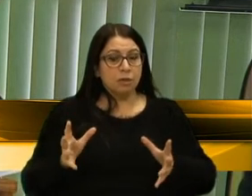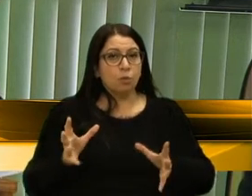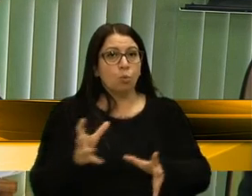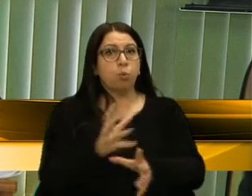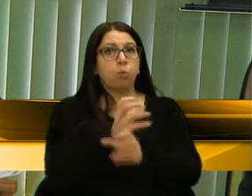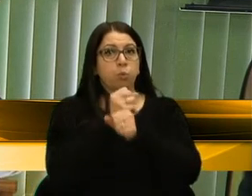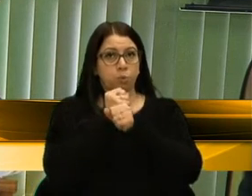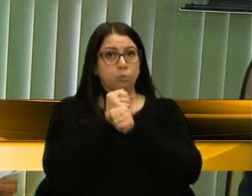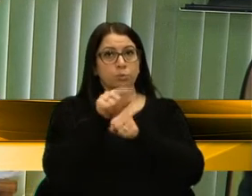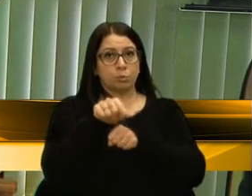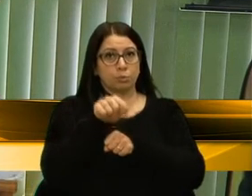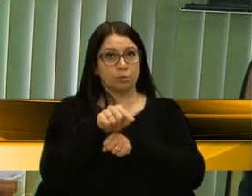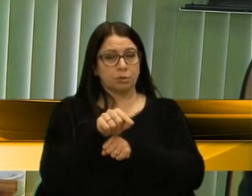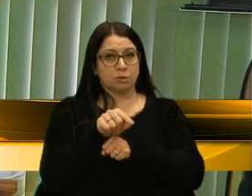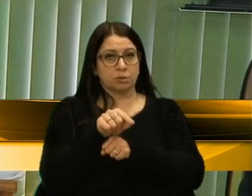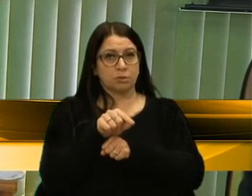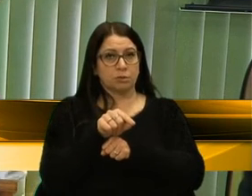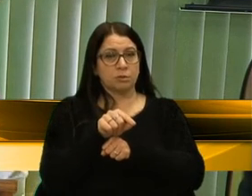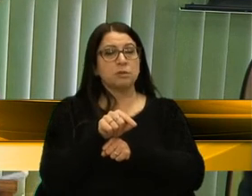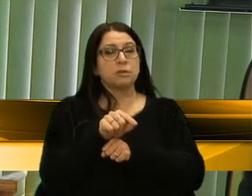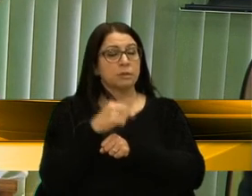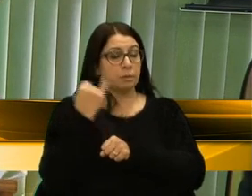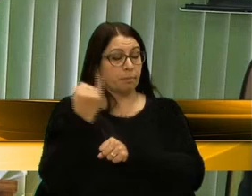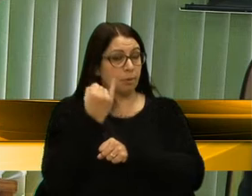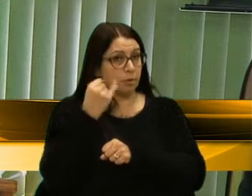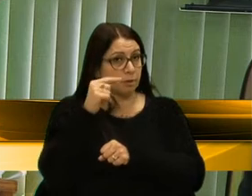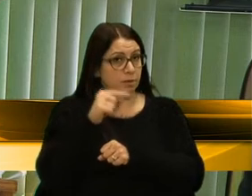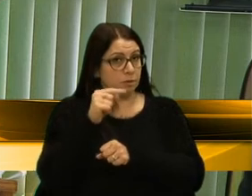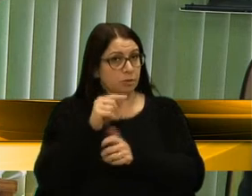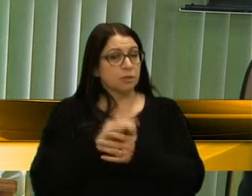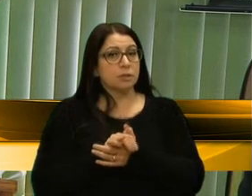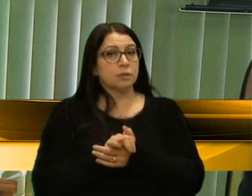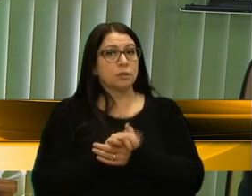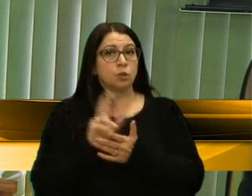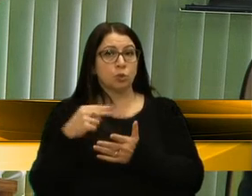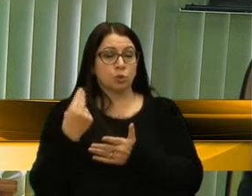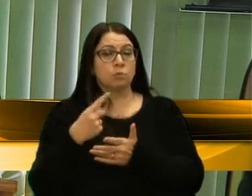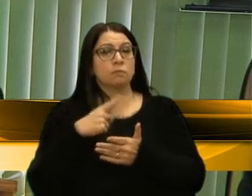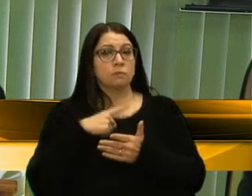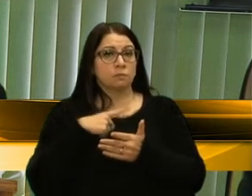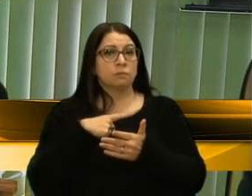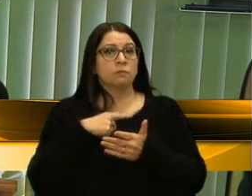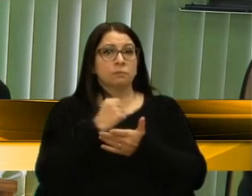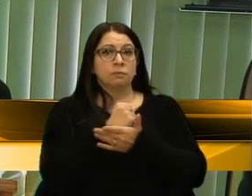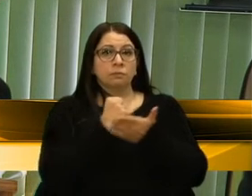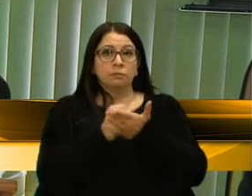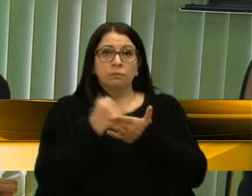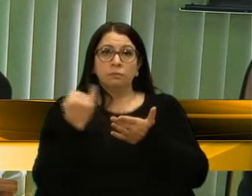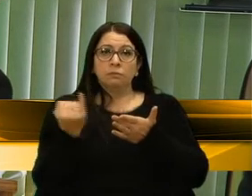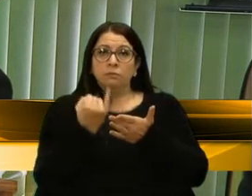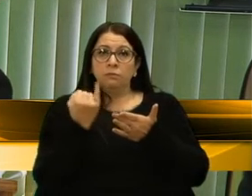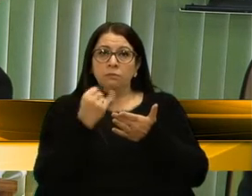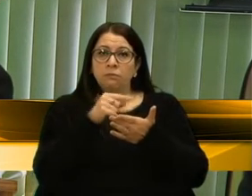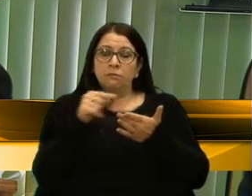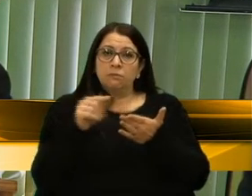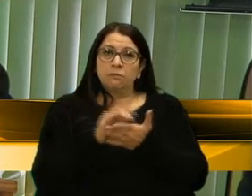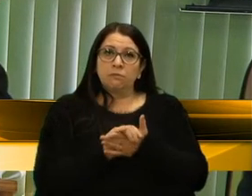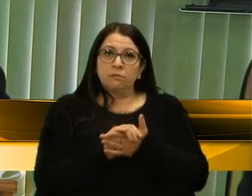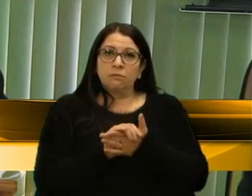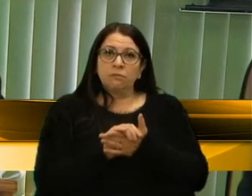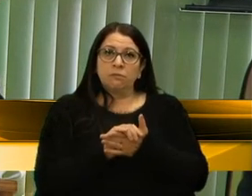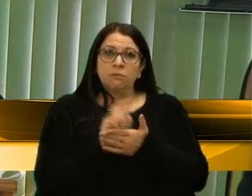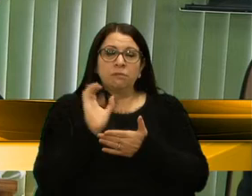que temos uma arrecadação significativa e que nós temos contratos importantes, né, que